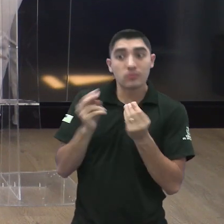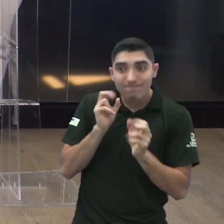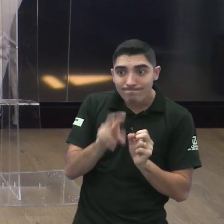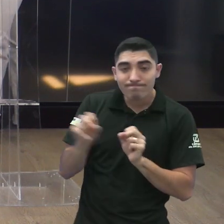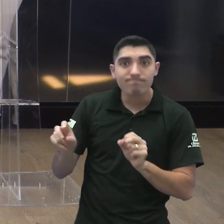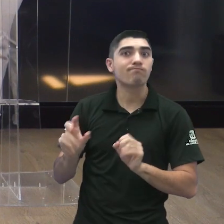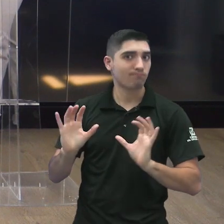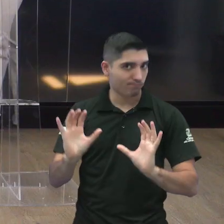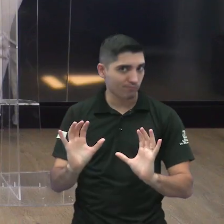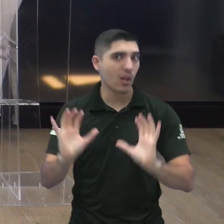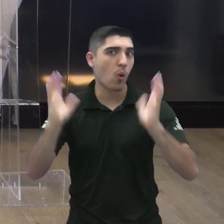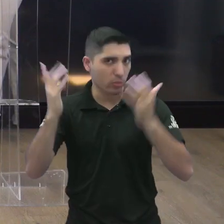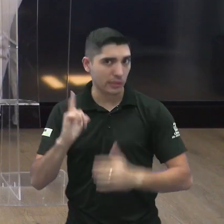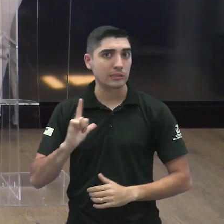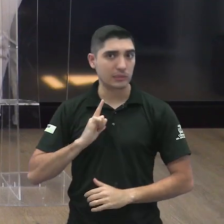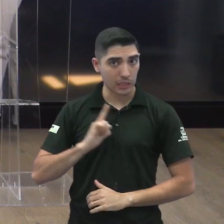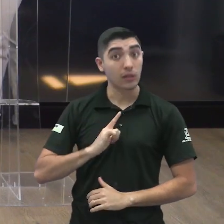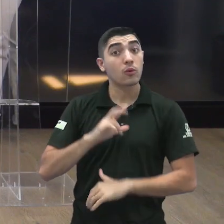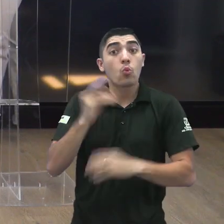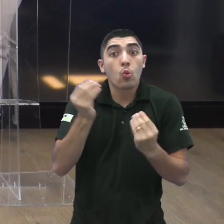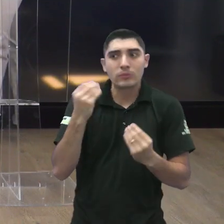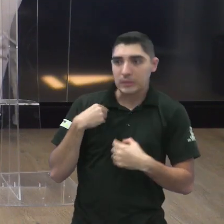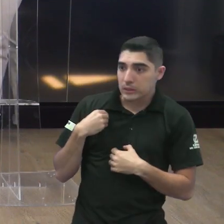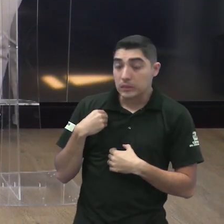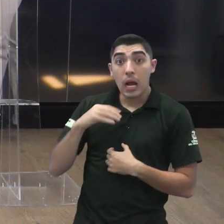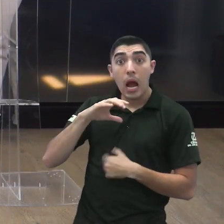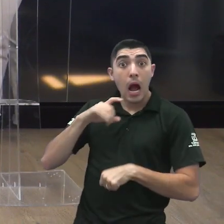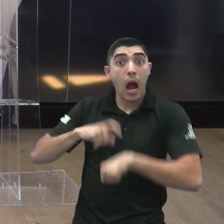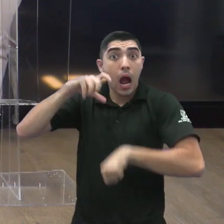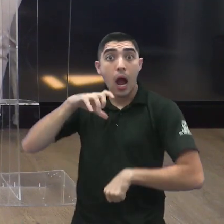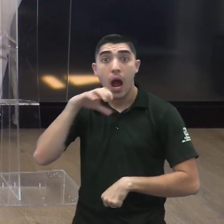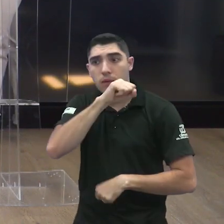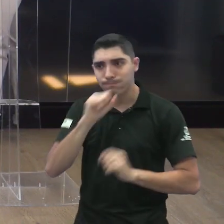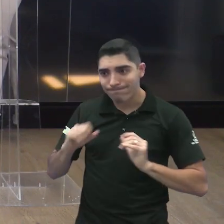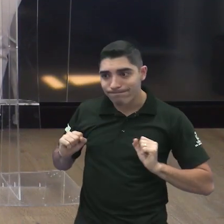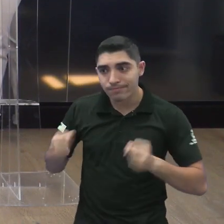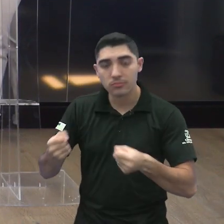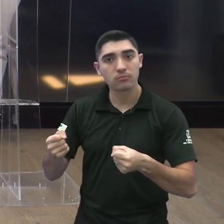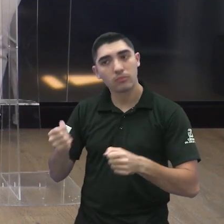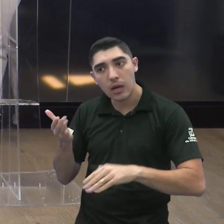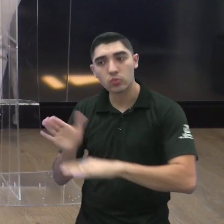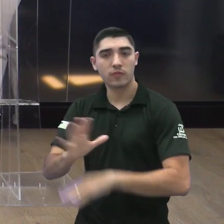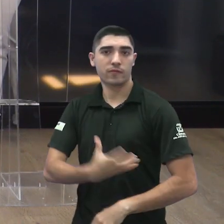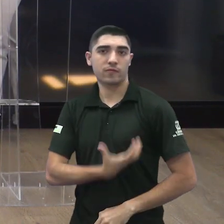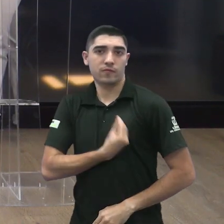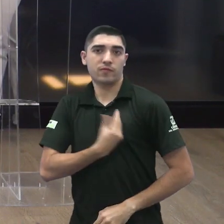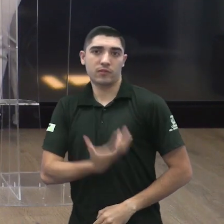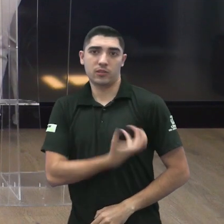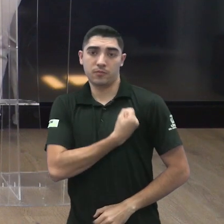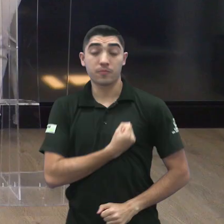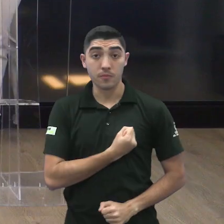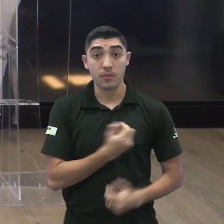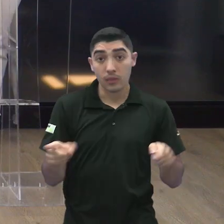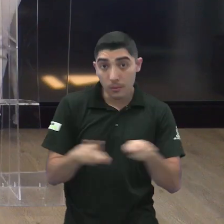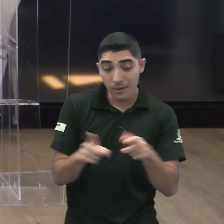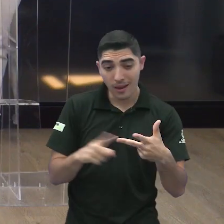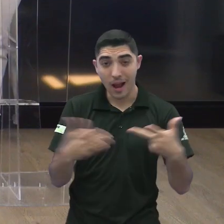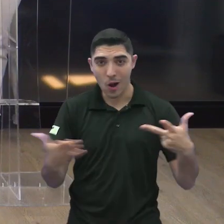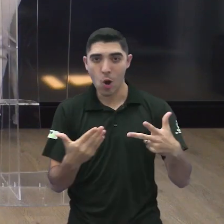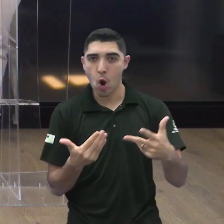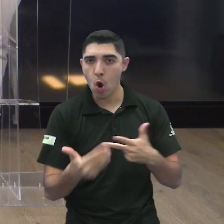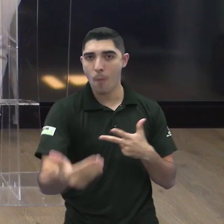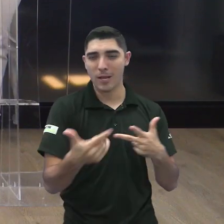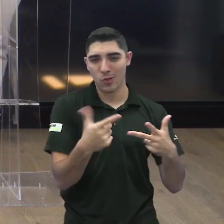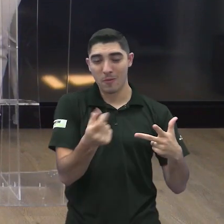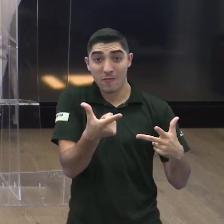de fim de ano são comuns, por isso saber agir rápido pode salvar vidas. E para inspirar os recomeços em